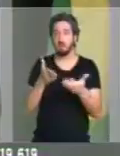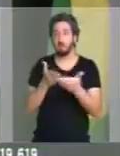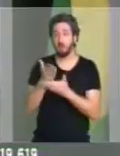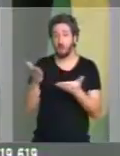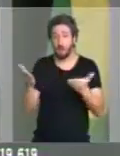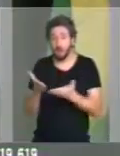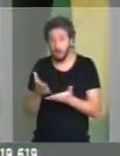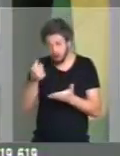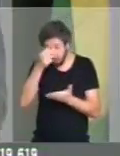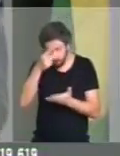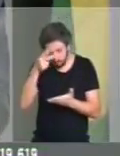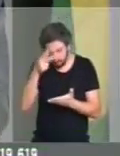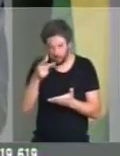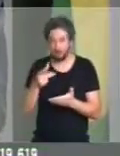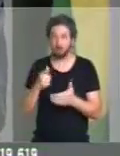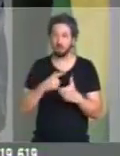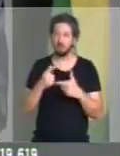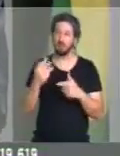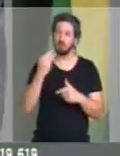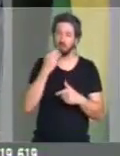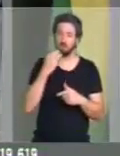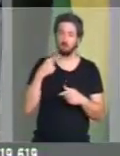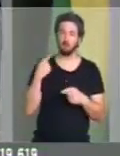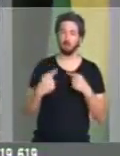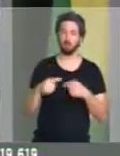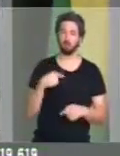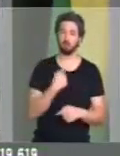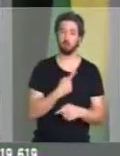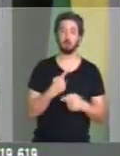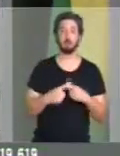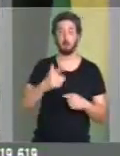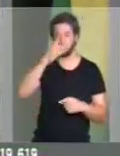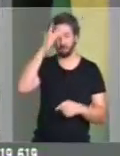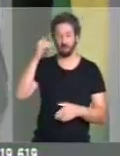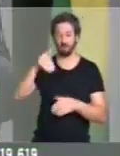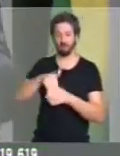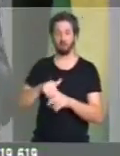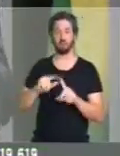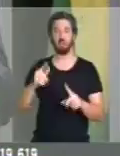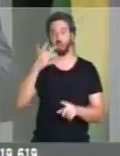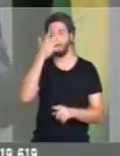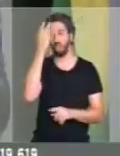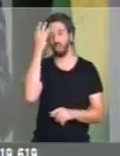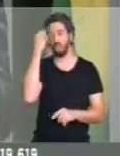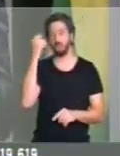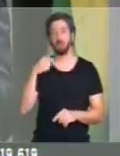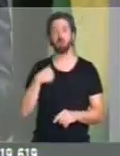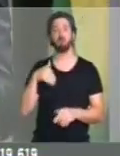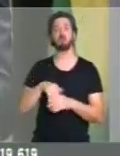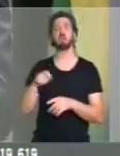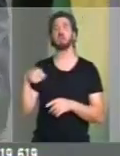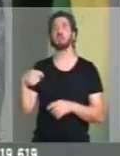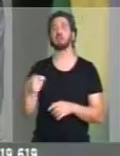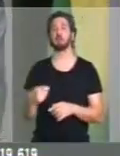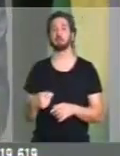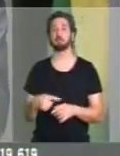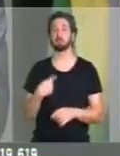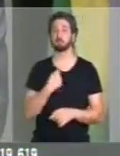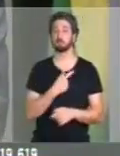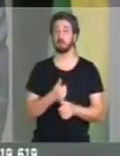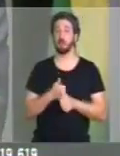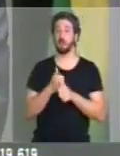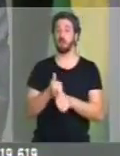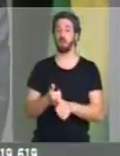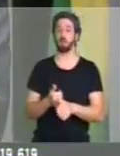eleitos. Um grande mal na nossa política é que muitos votam e depois se esquecem em quem eles votaram. Nós precisamos